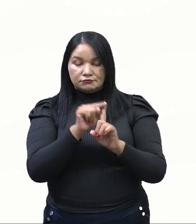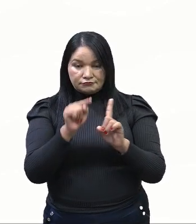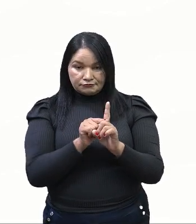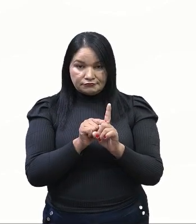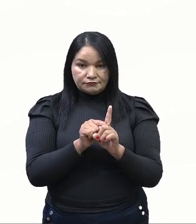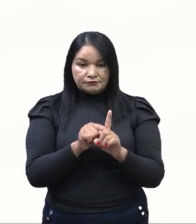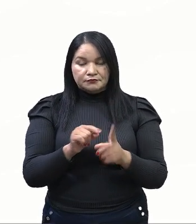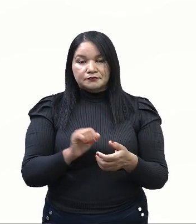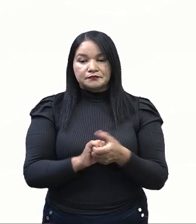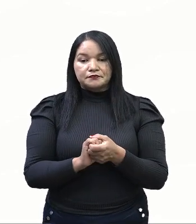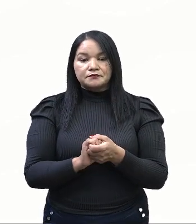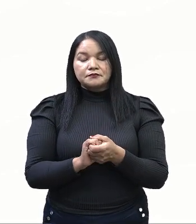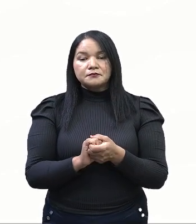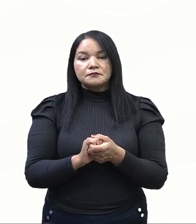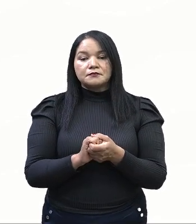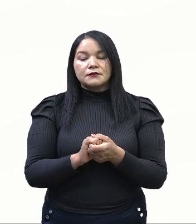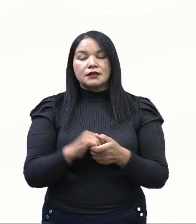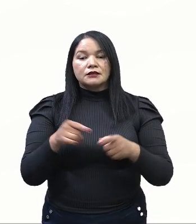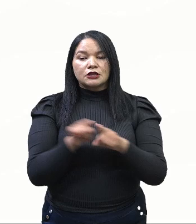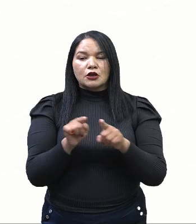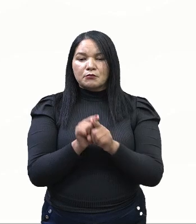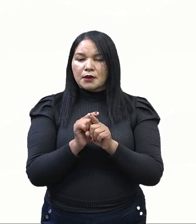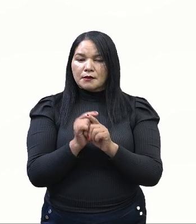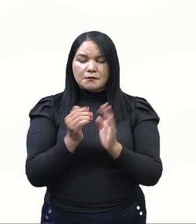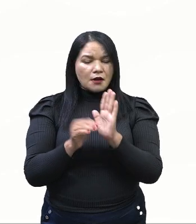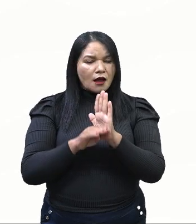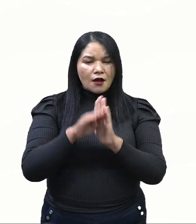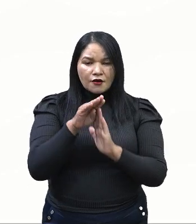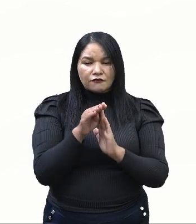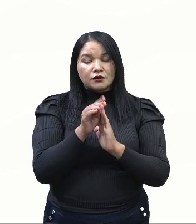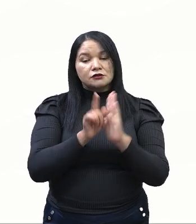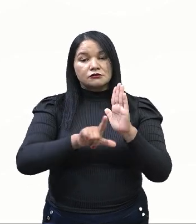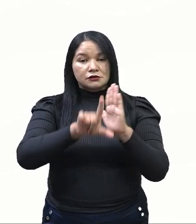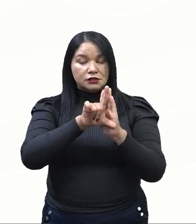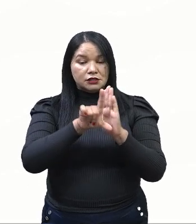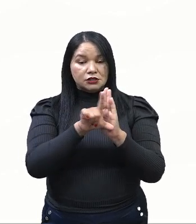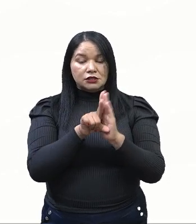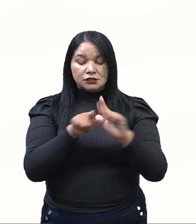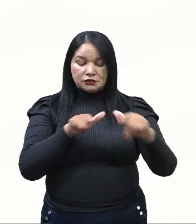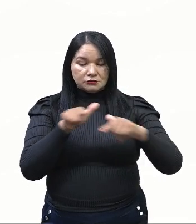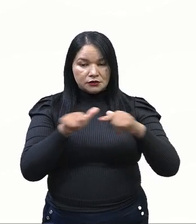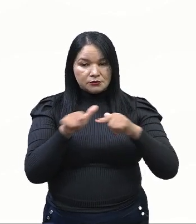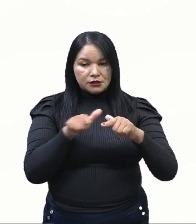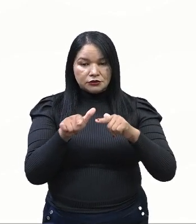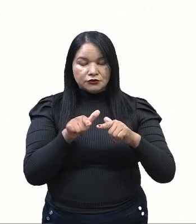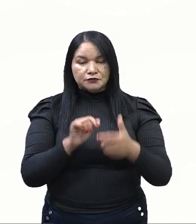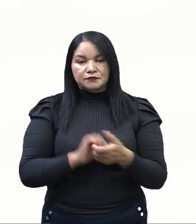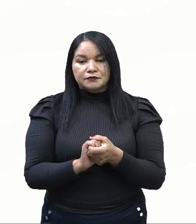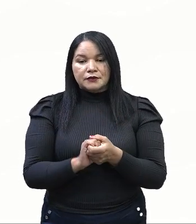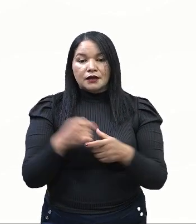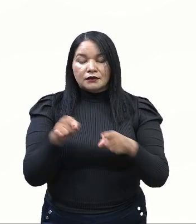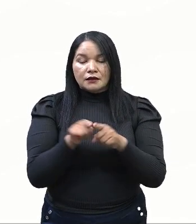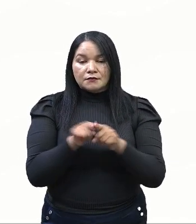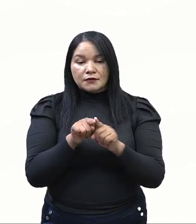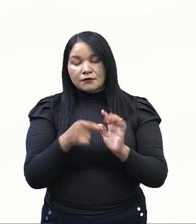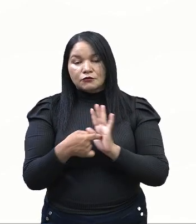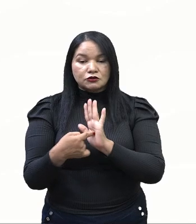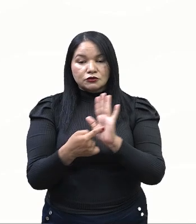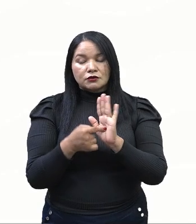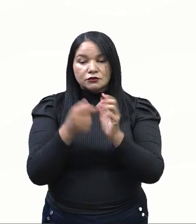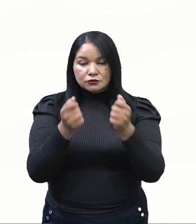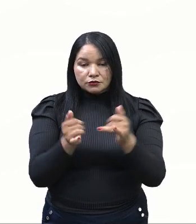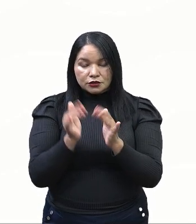Então, a gente vai ter uma série de avanços no sentido dessa legislação trabalhista. Mas, como nós mencionamos agora há pouco, é